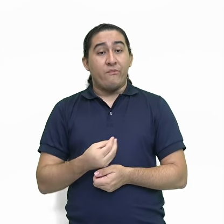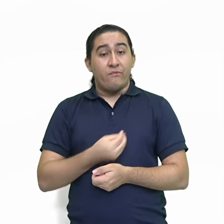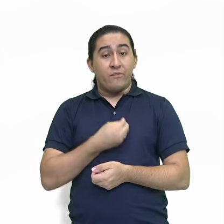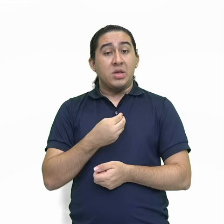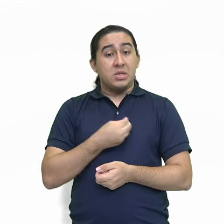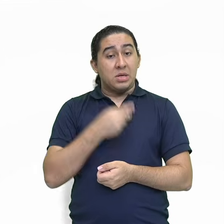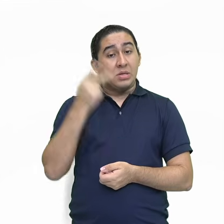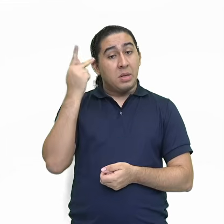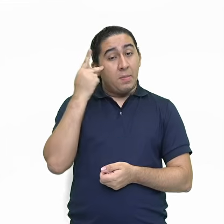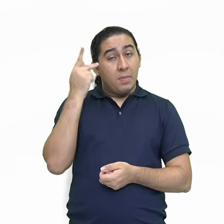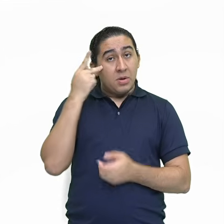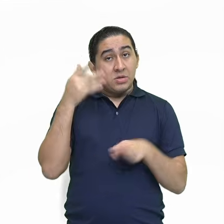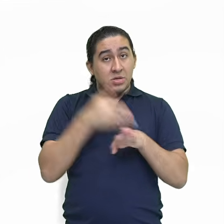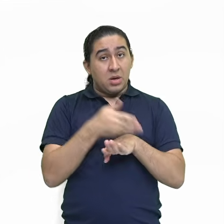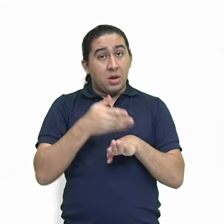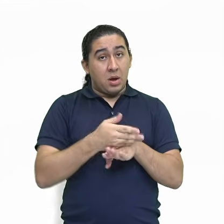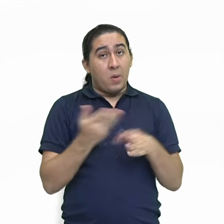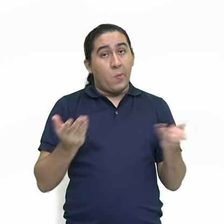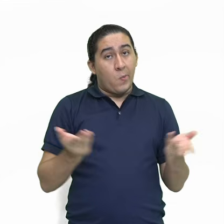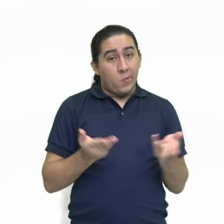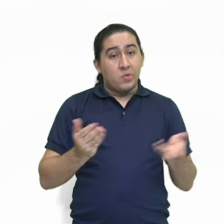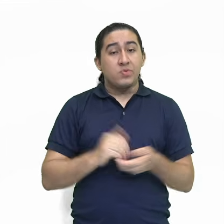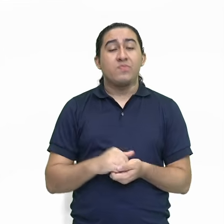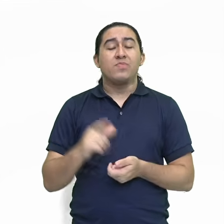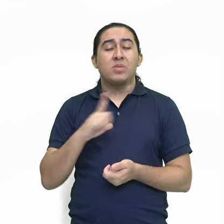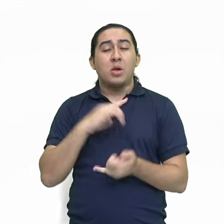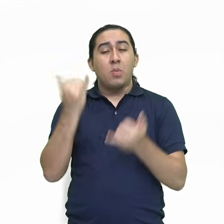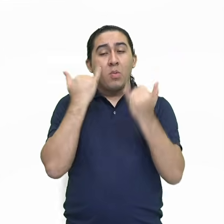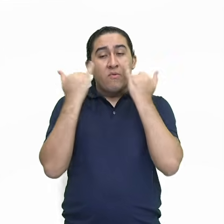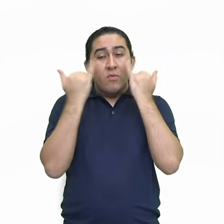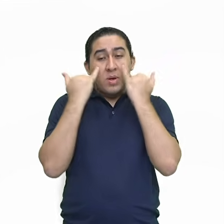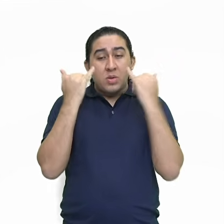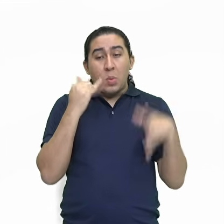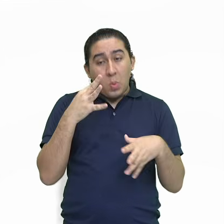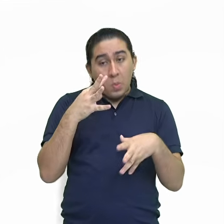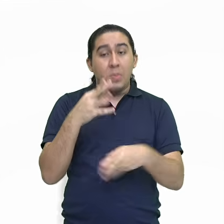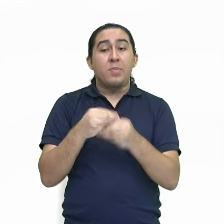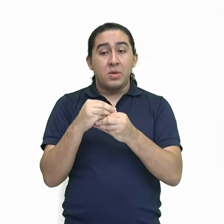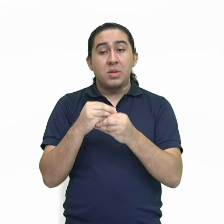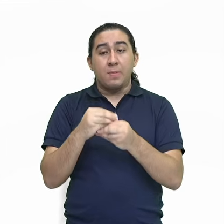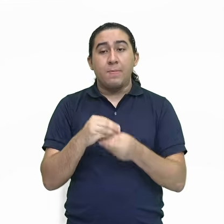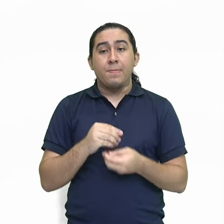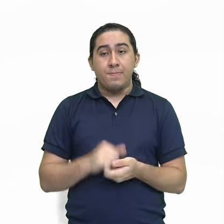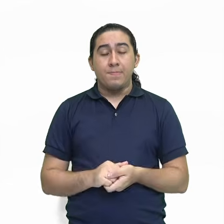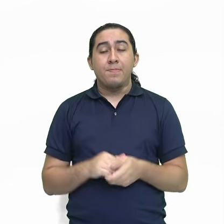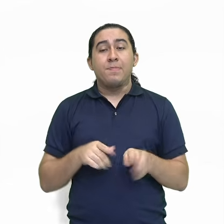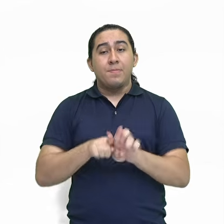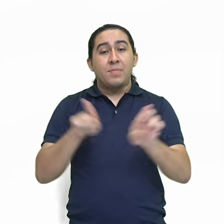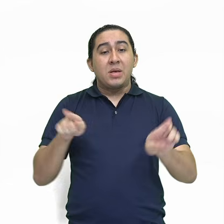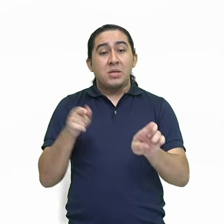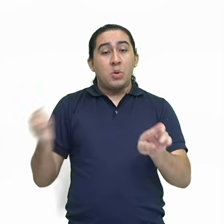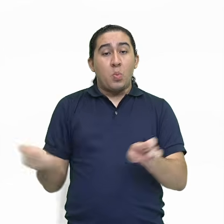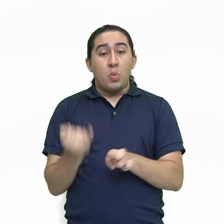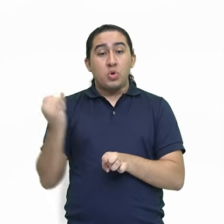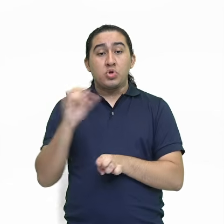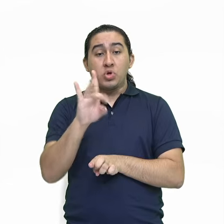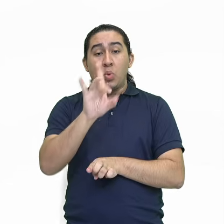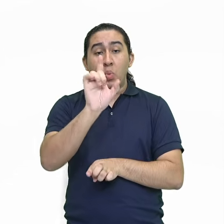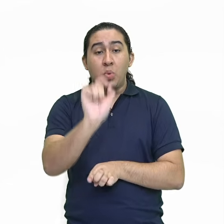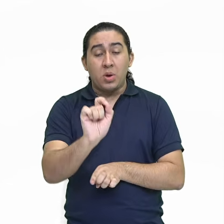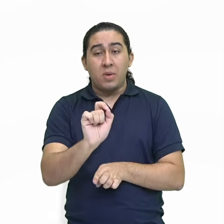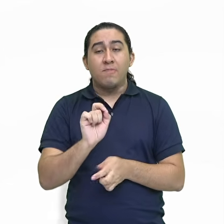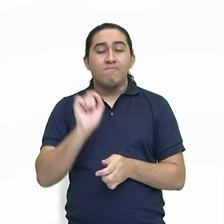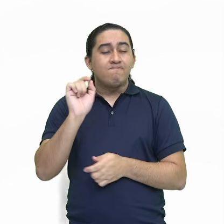Está dando mais informação, uma explicação a mais desse filho. Mas o que importa e o que